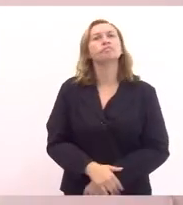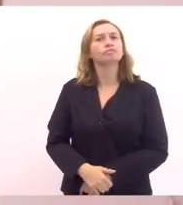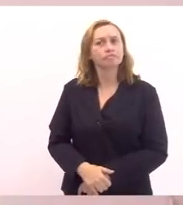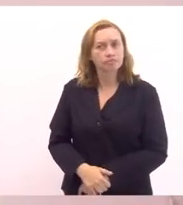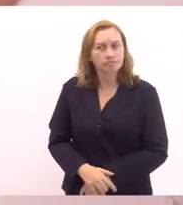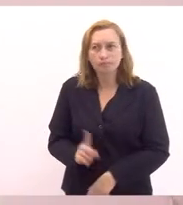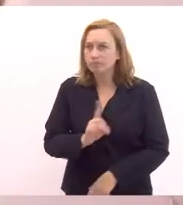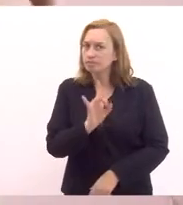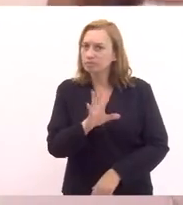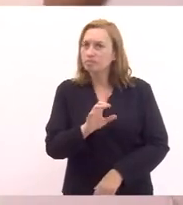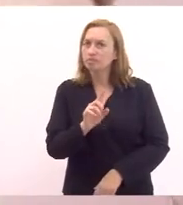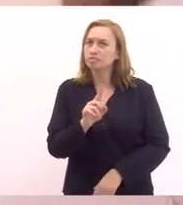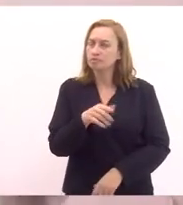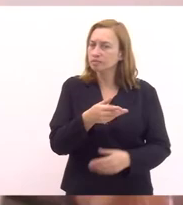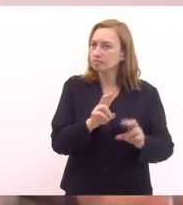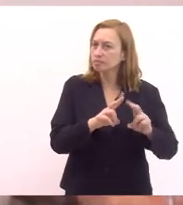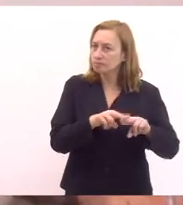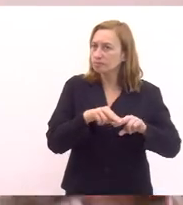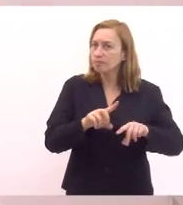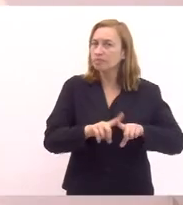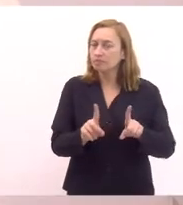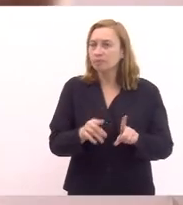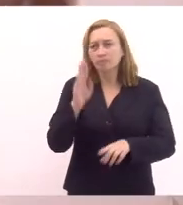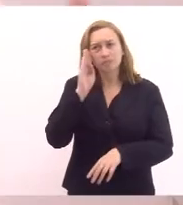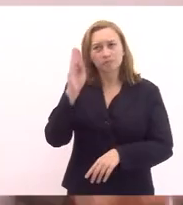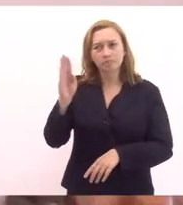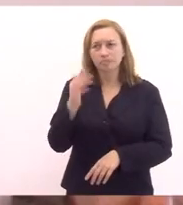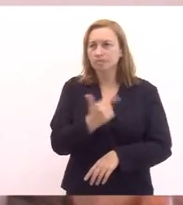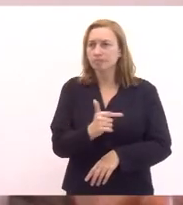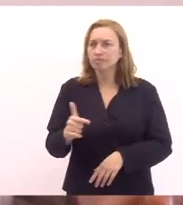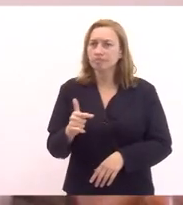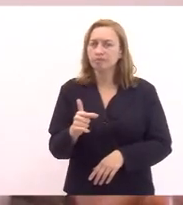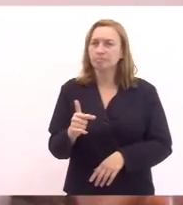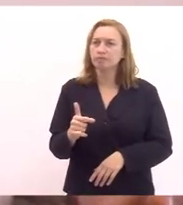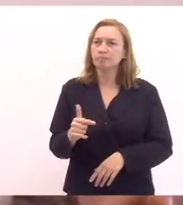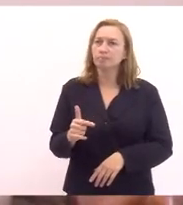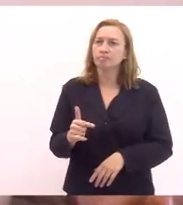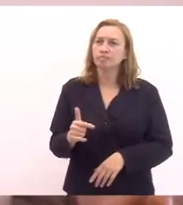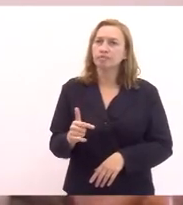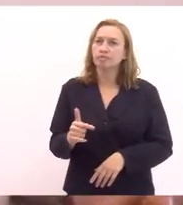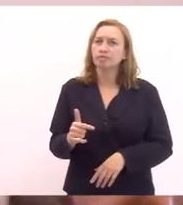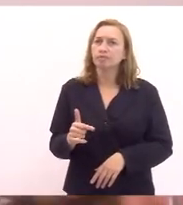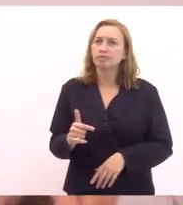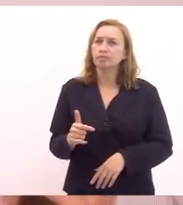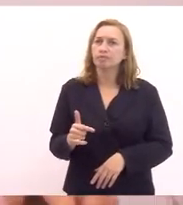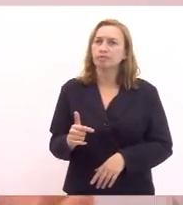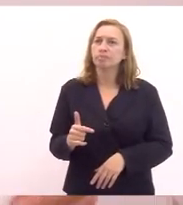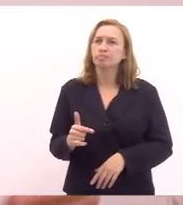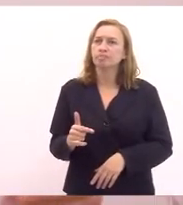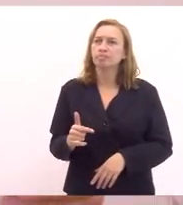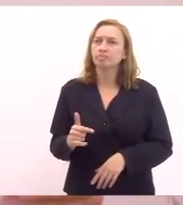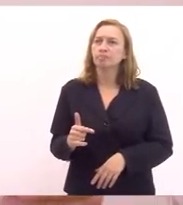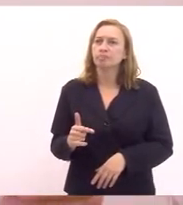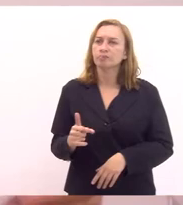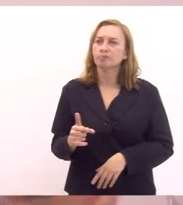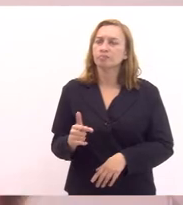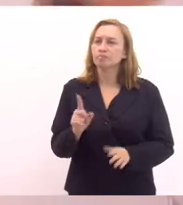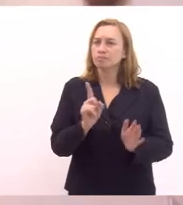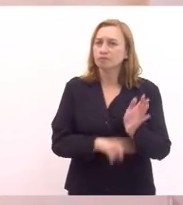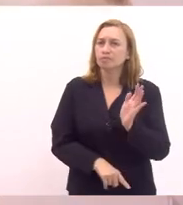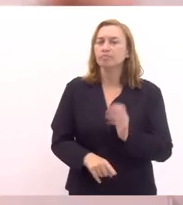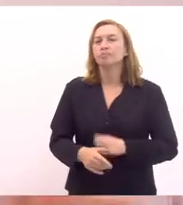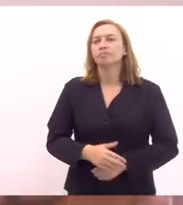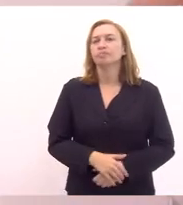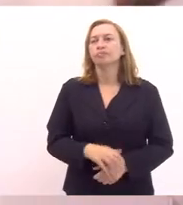não só por isso mas principalmente por não ter atingido essa essa redução